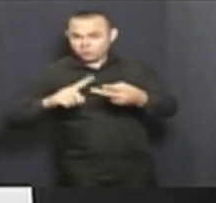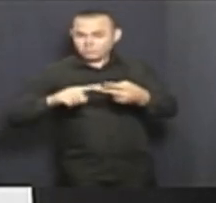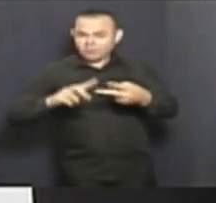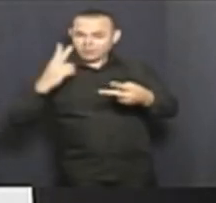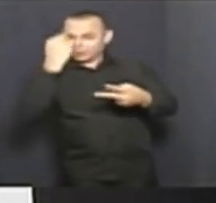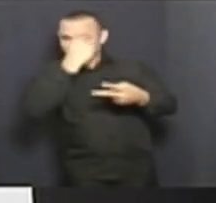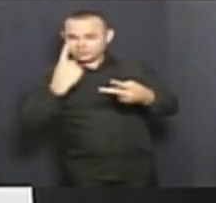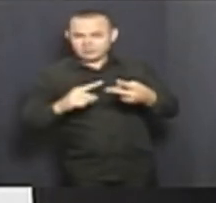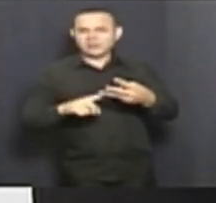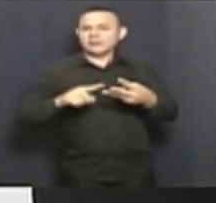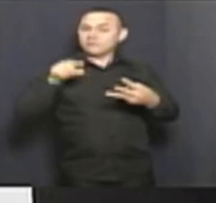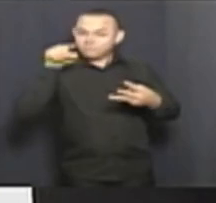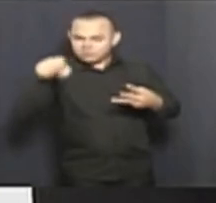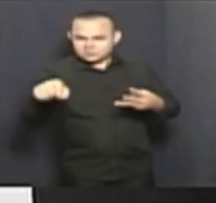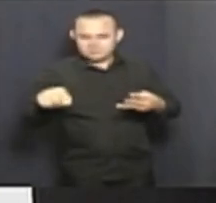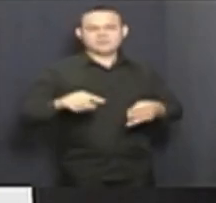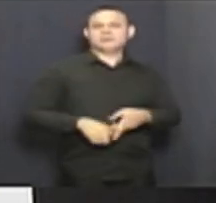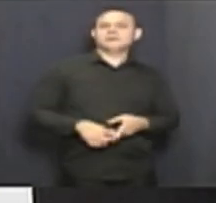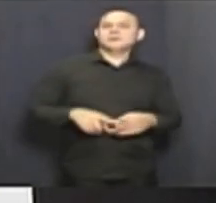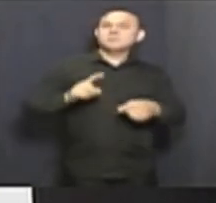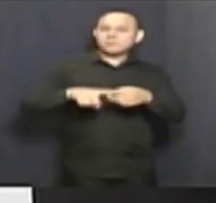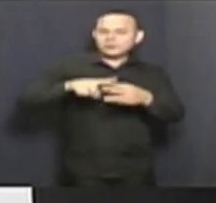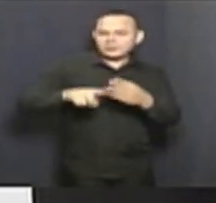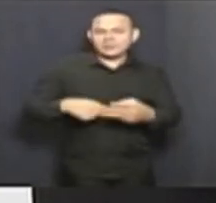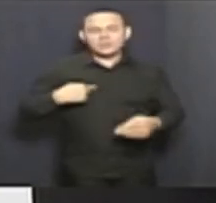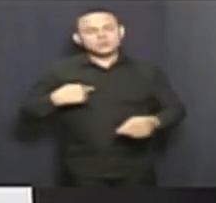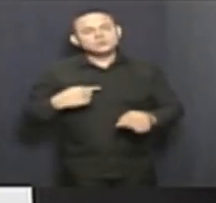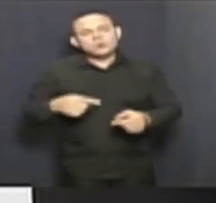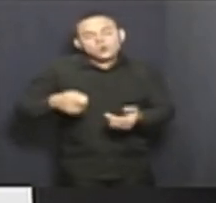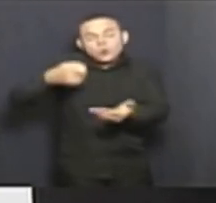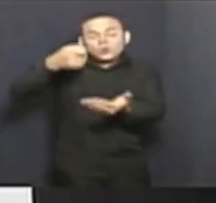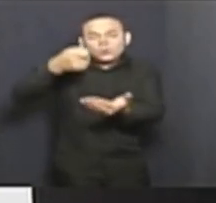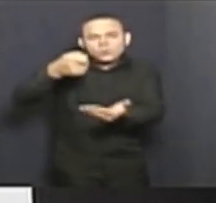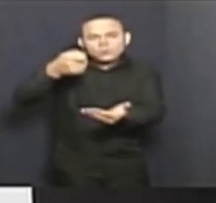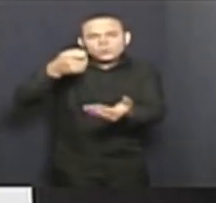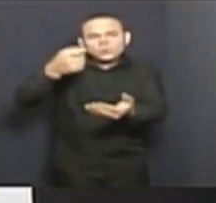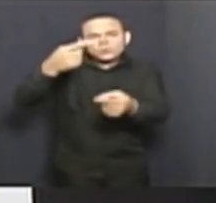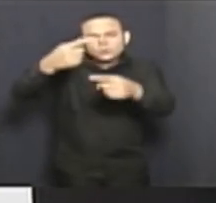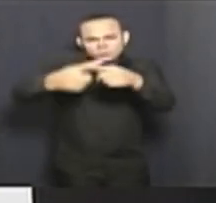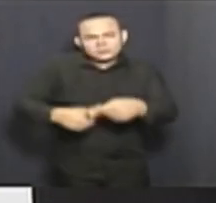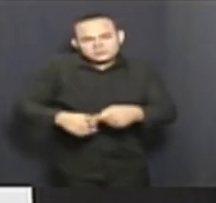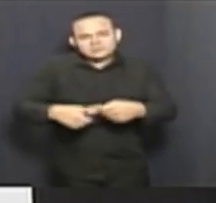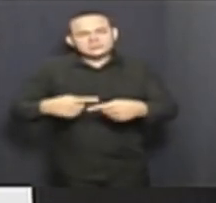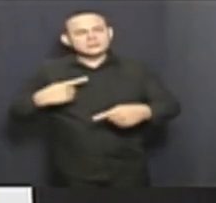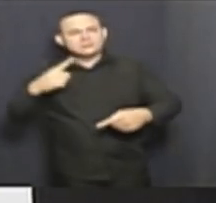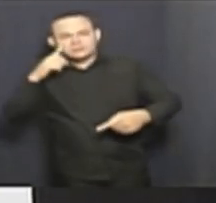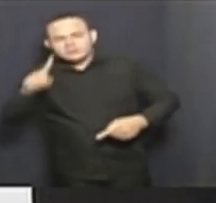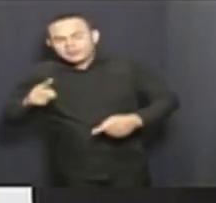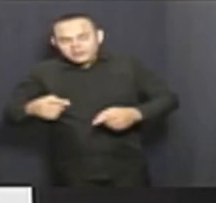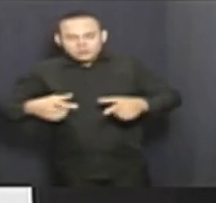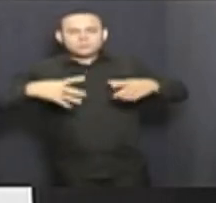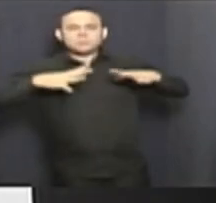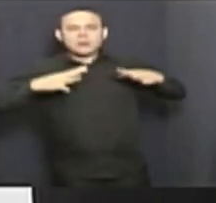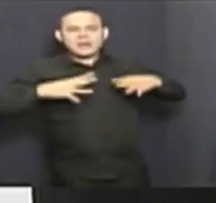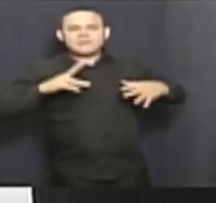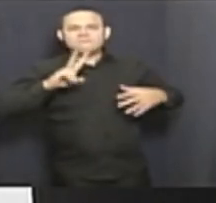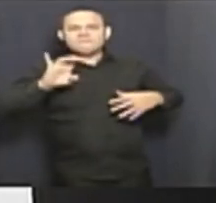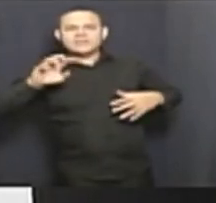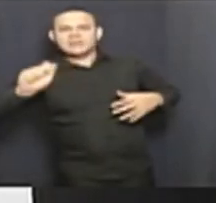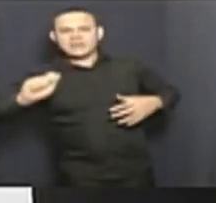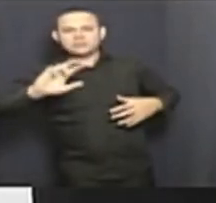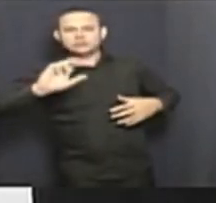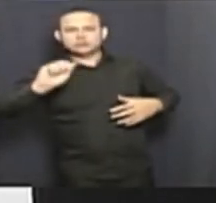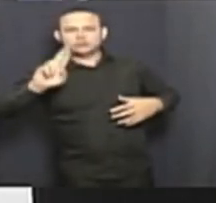estou contratando um site vila xurupita news tem que ter news